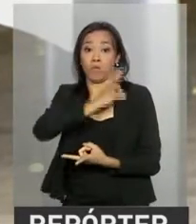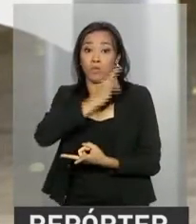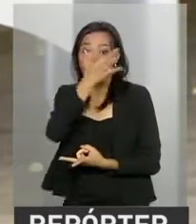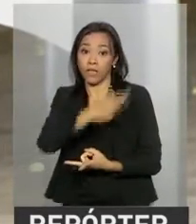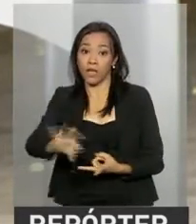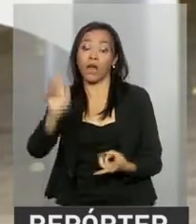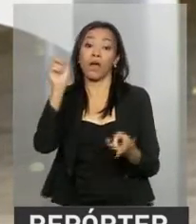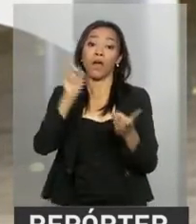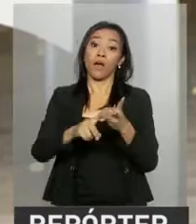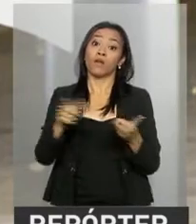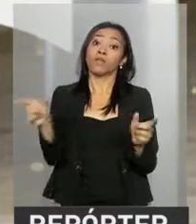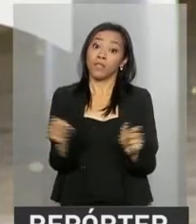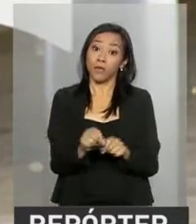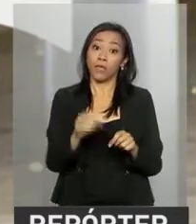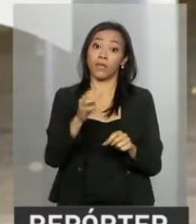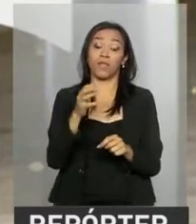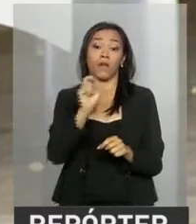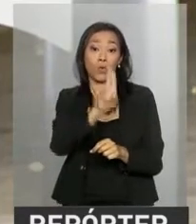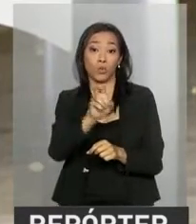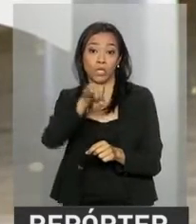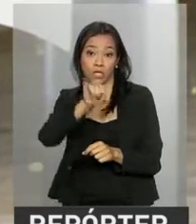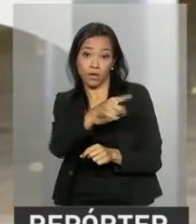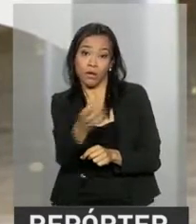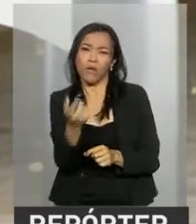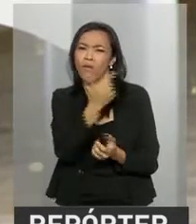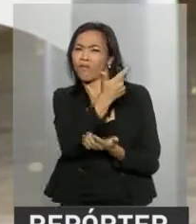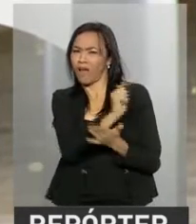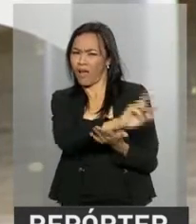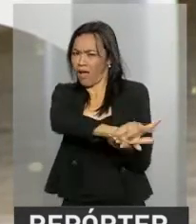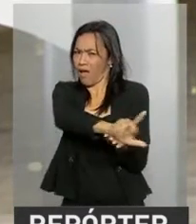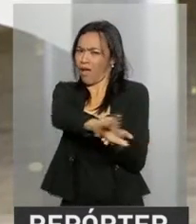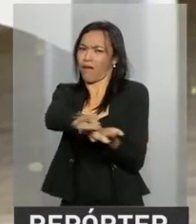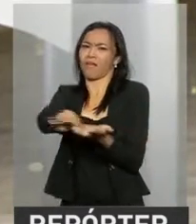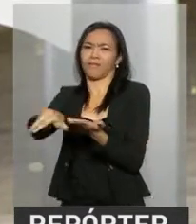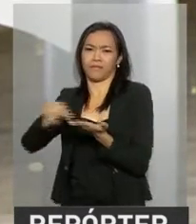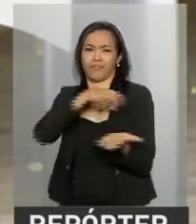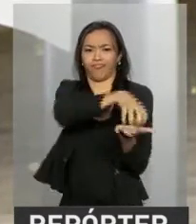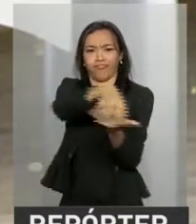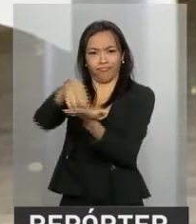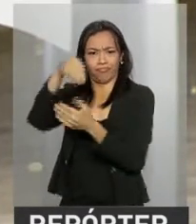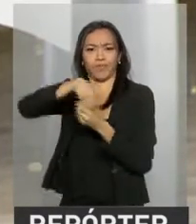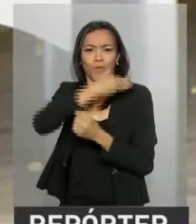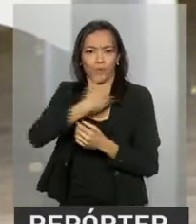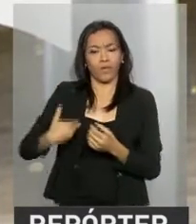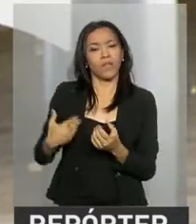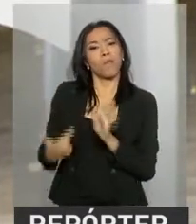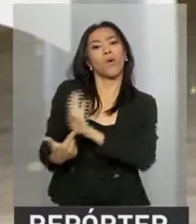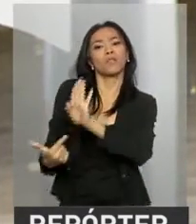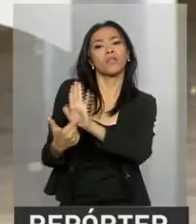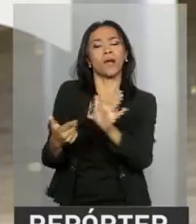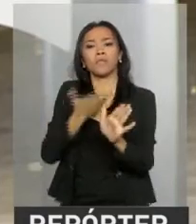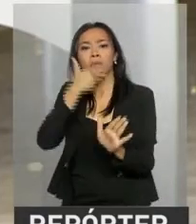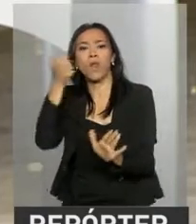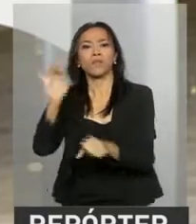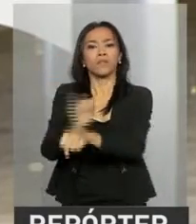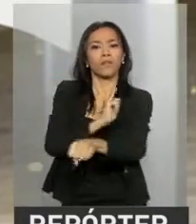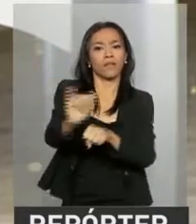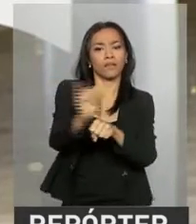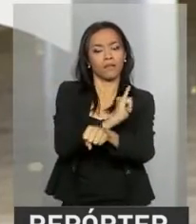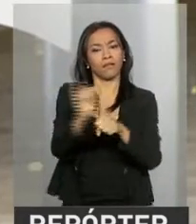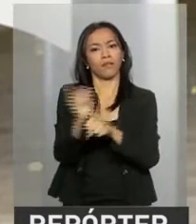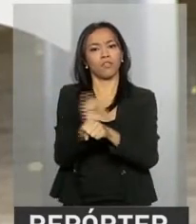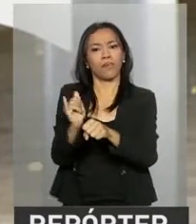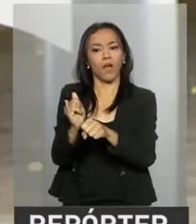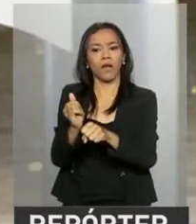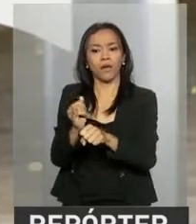da Advocacia Geral da União, do Ministério da Justiça, entre outros órgãos, que vão apresentar aí as melhores ferramentas para o intercâmbio e